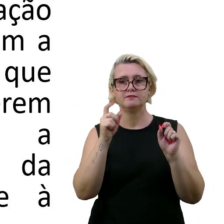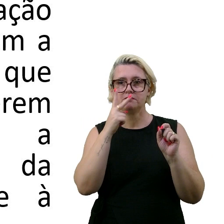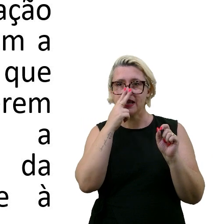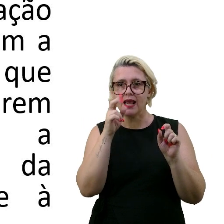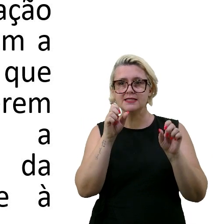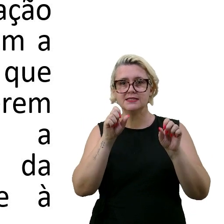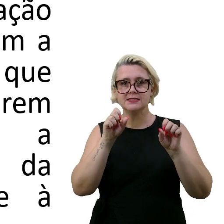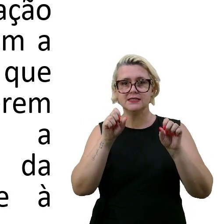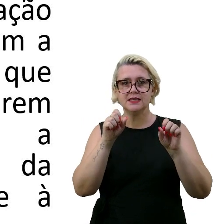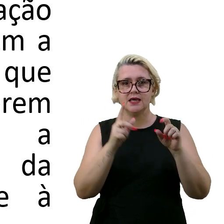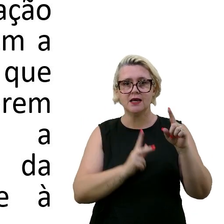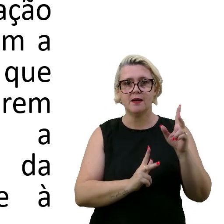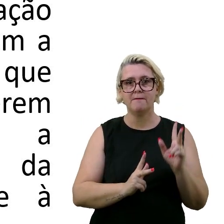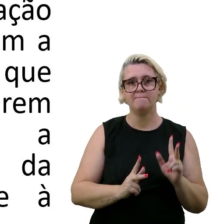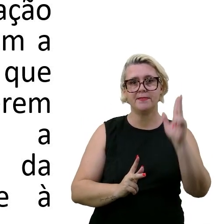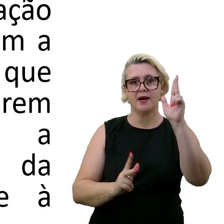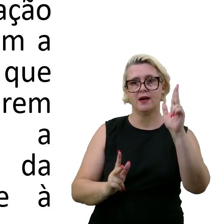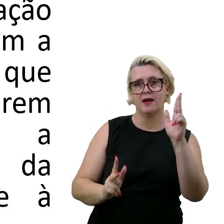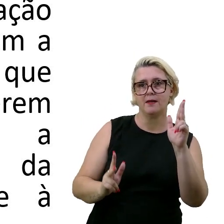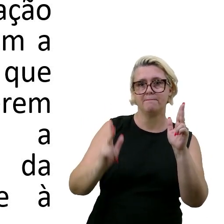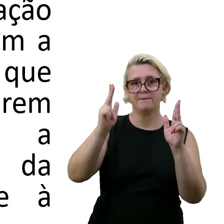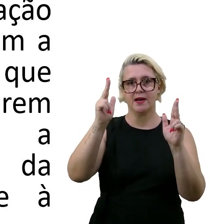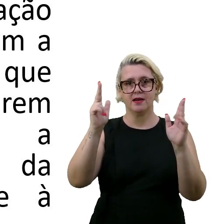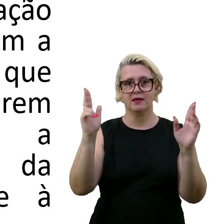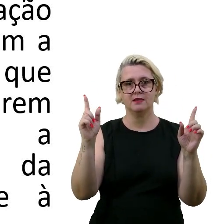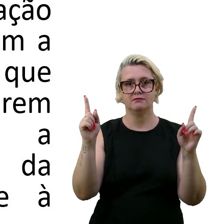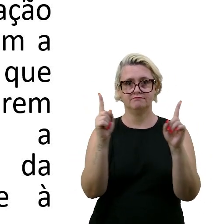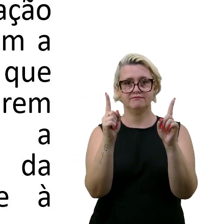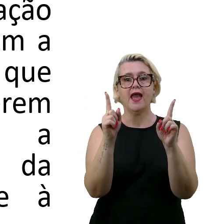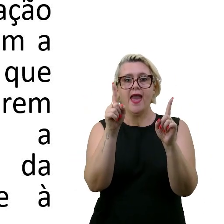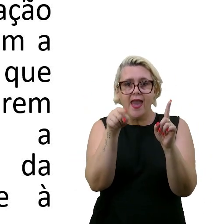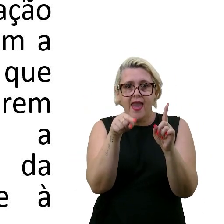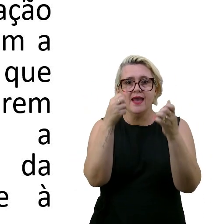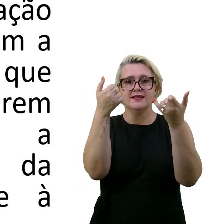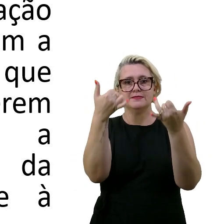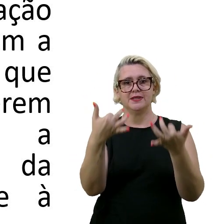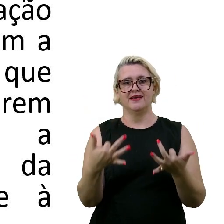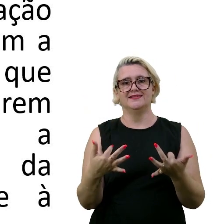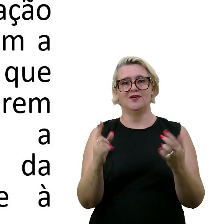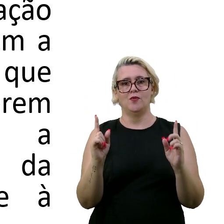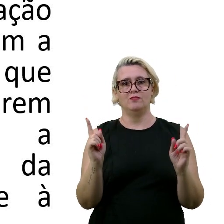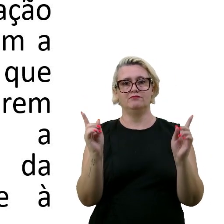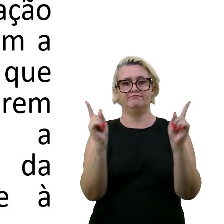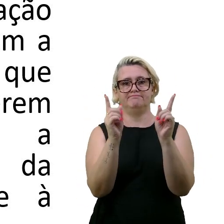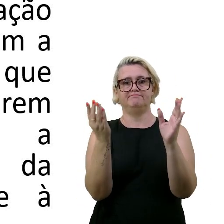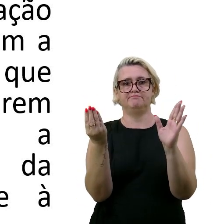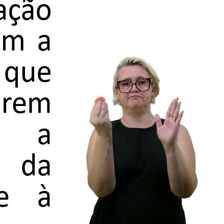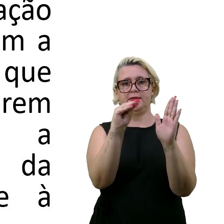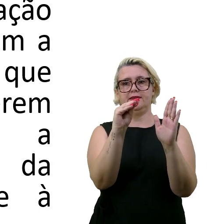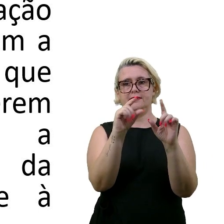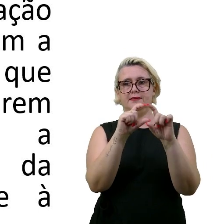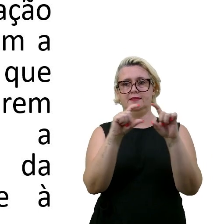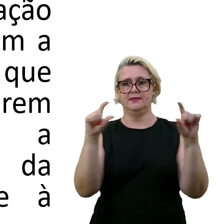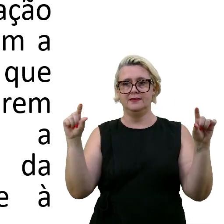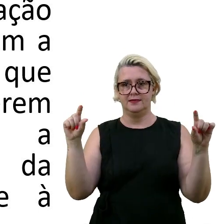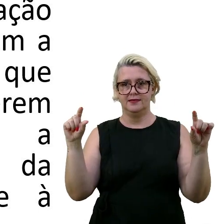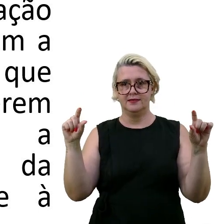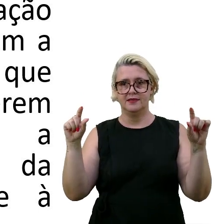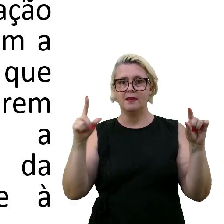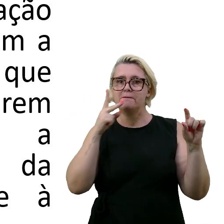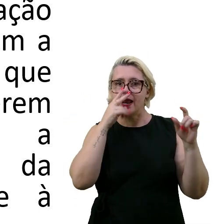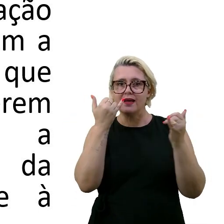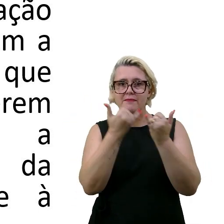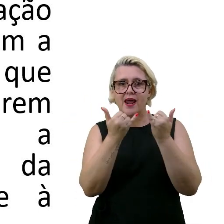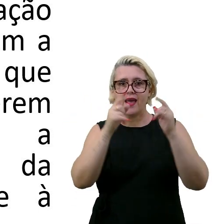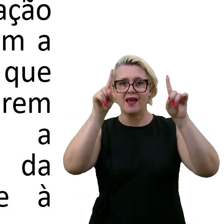foi cortada para fazer uma explicação? Quando eu faço uma explicação, é como se eu colocasse